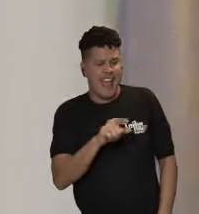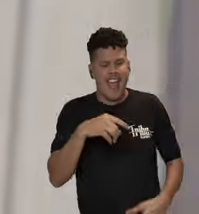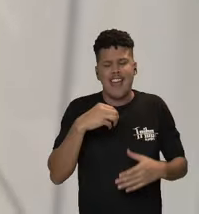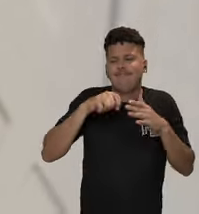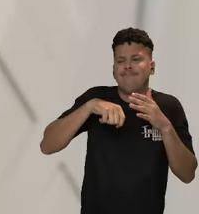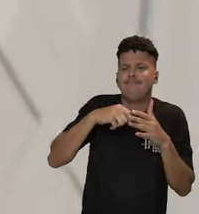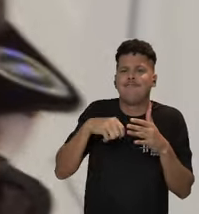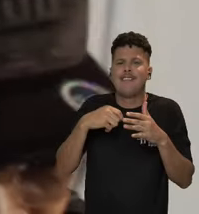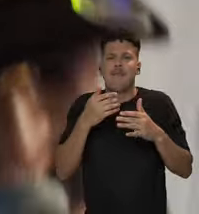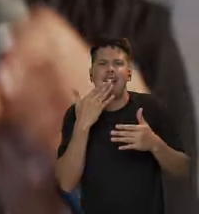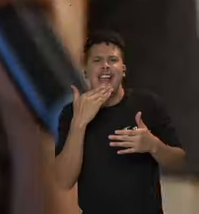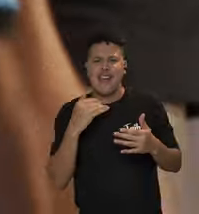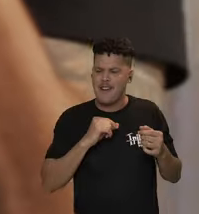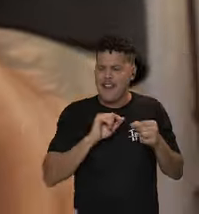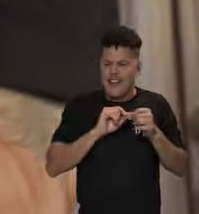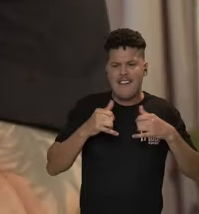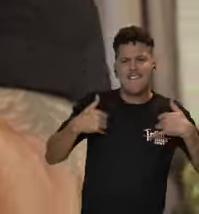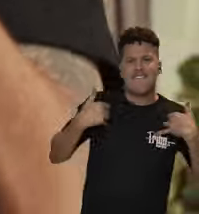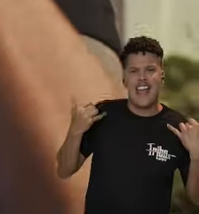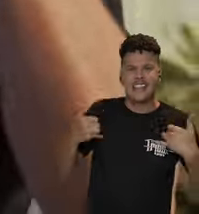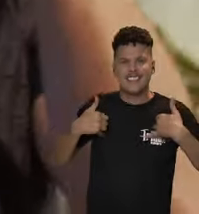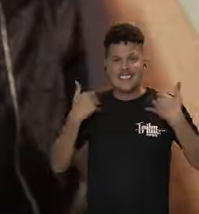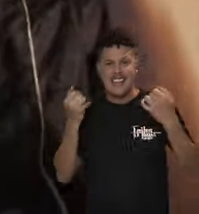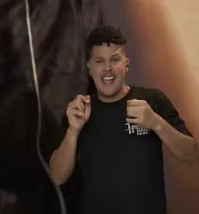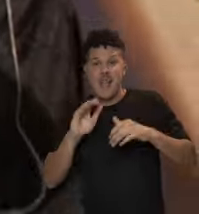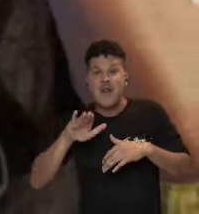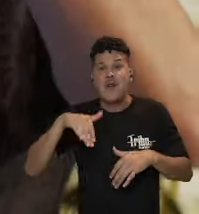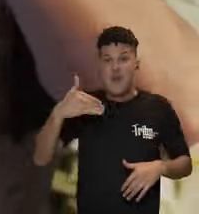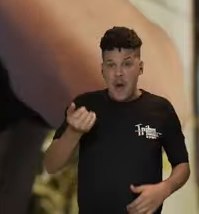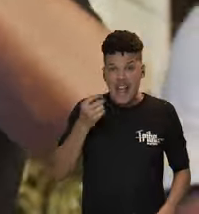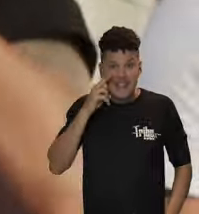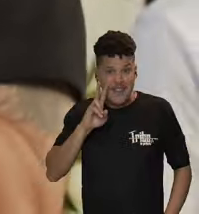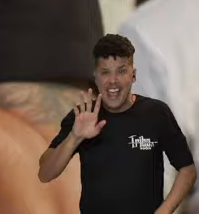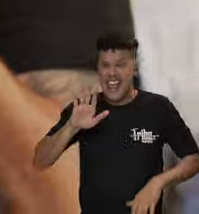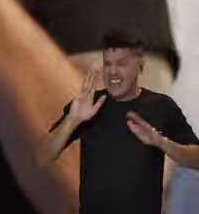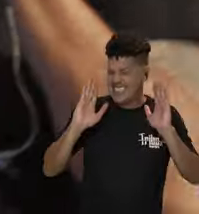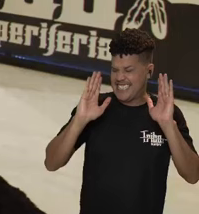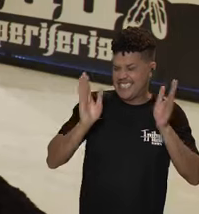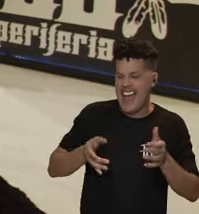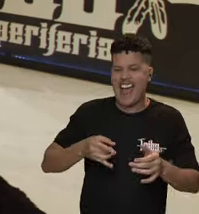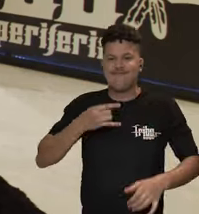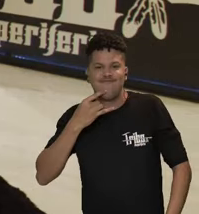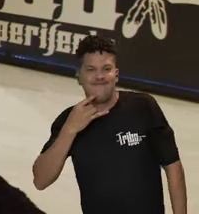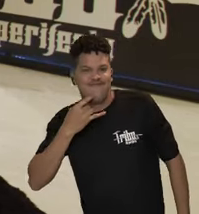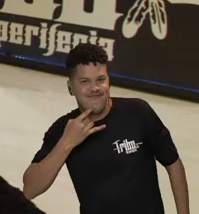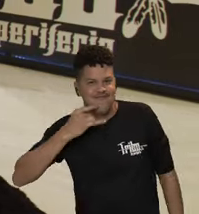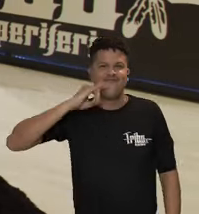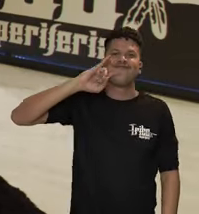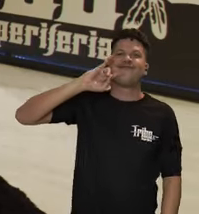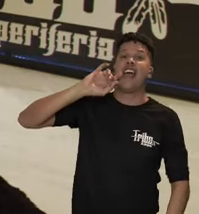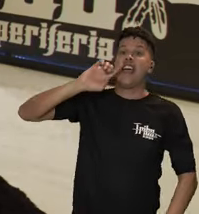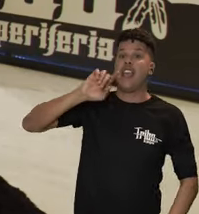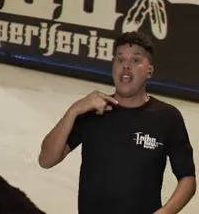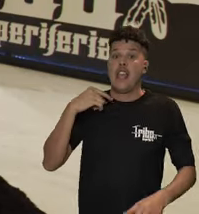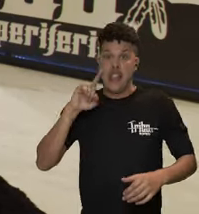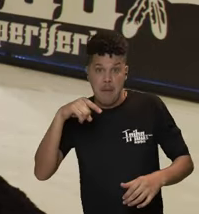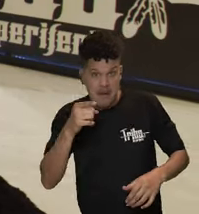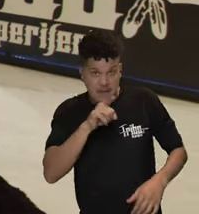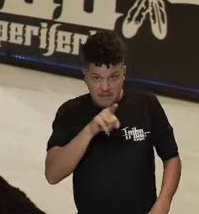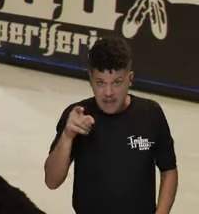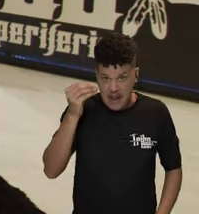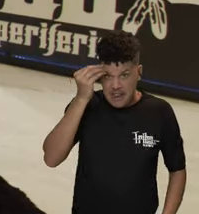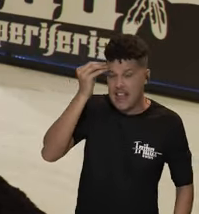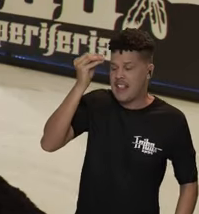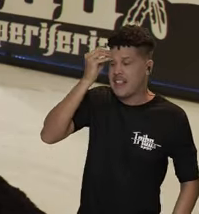no rolê. É quem faz acontecer. E quando vê, nós já virou. E o resto você nem vai